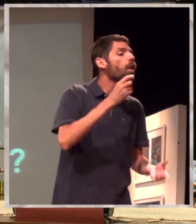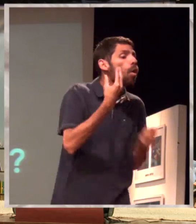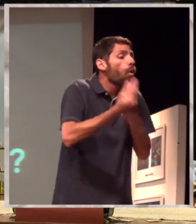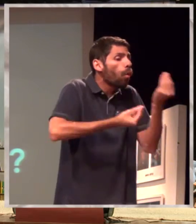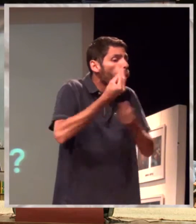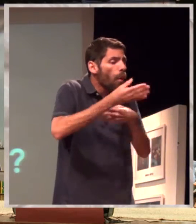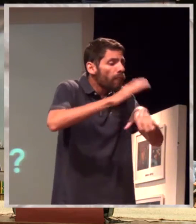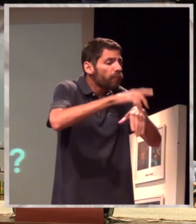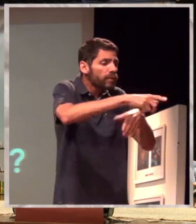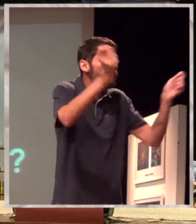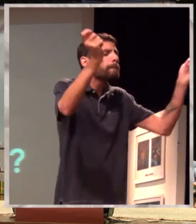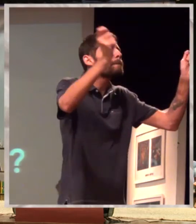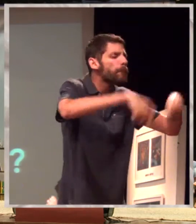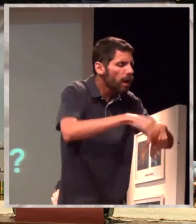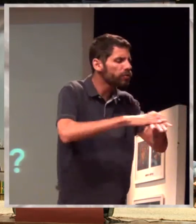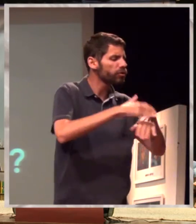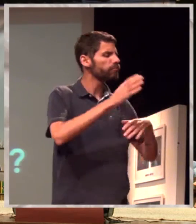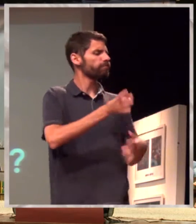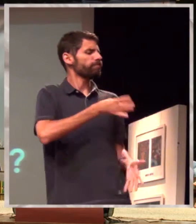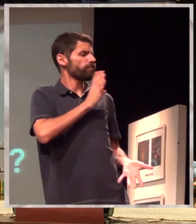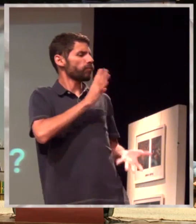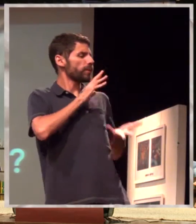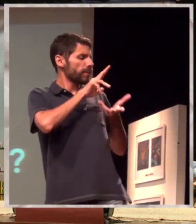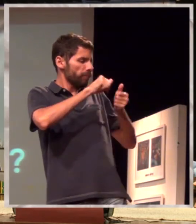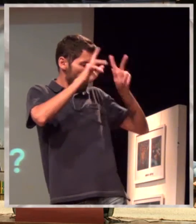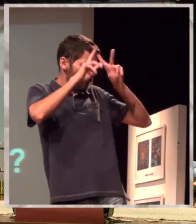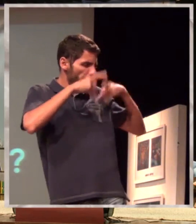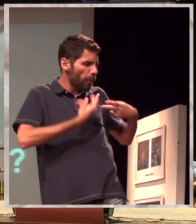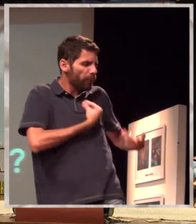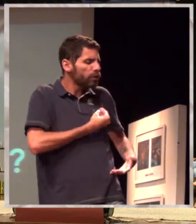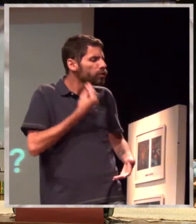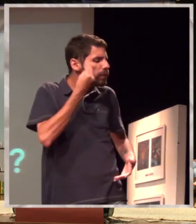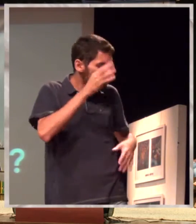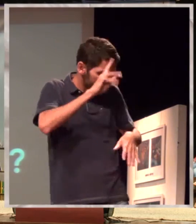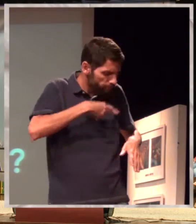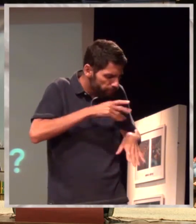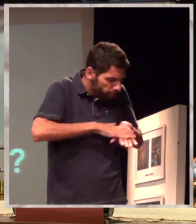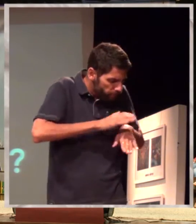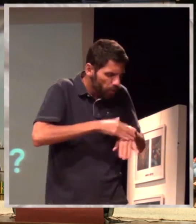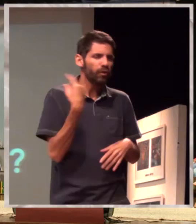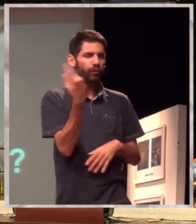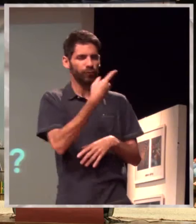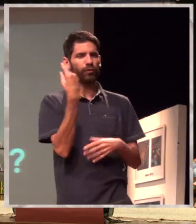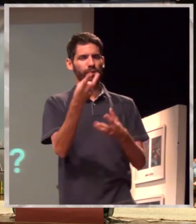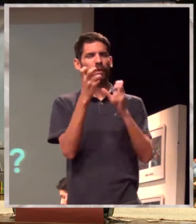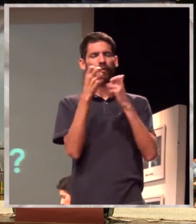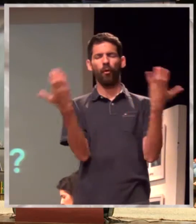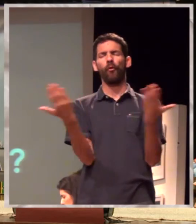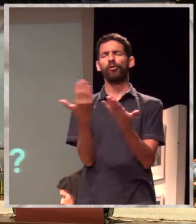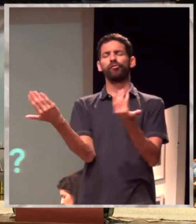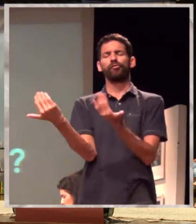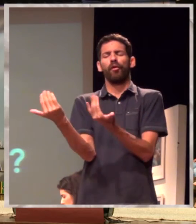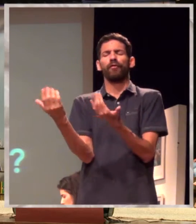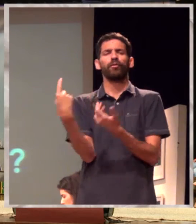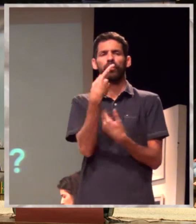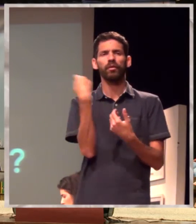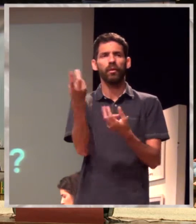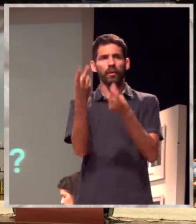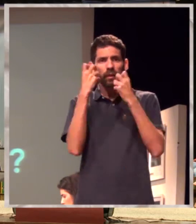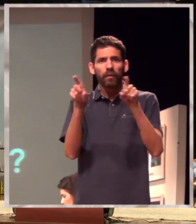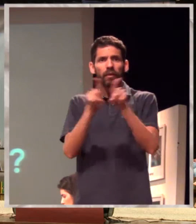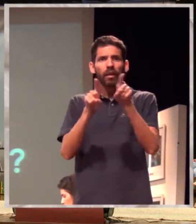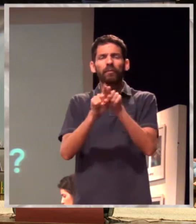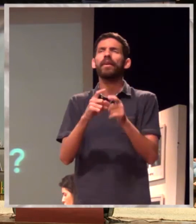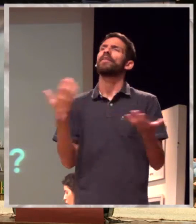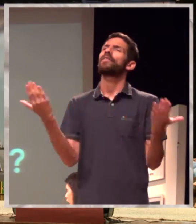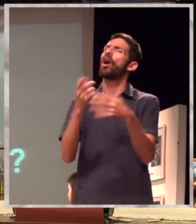ele é capaz de reconhecer as suas próprias experiências. A gente percebe no jovem hoje que, às vezes, ele chega